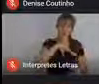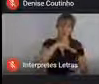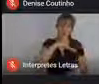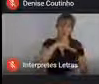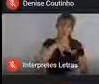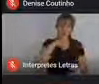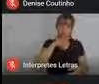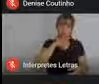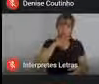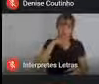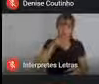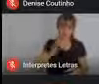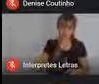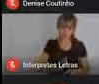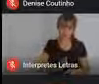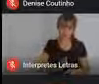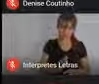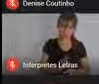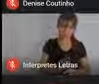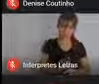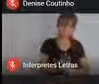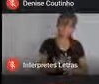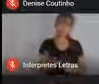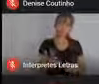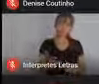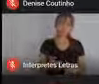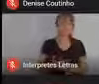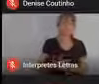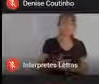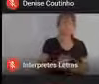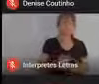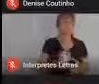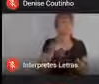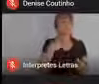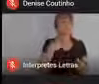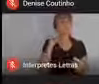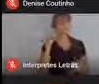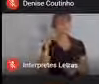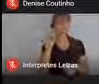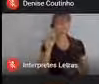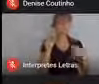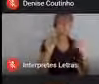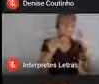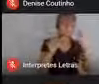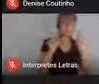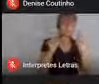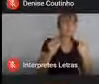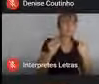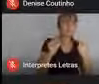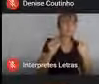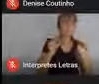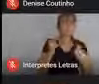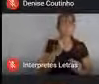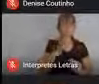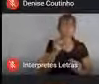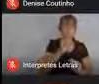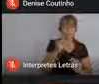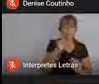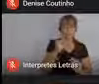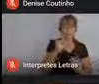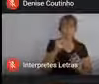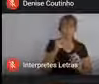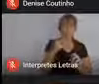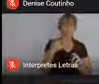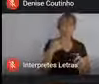português brasileiro? Né? Há essas duas questões que se impõem nesse momento em que você vai pesquisar